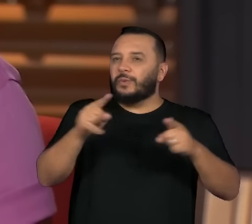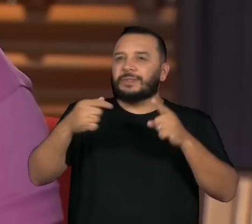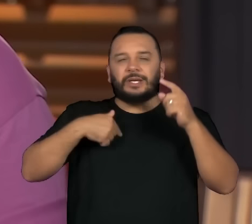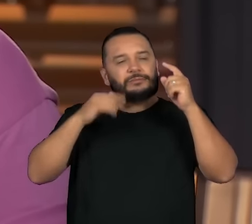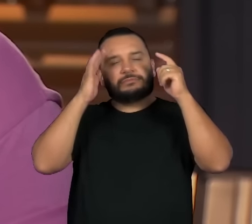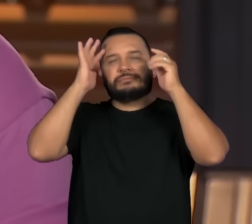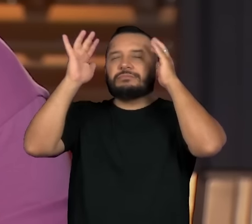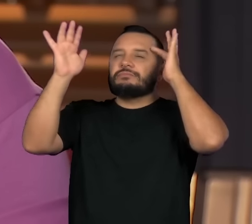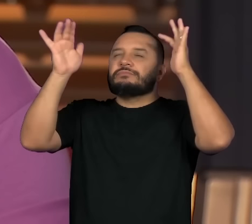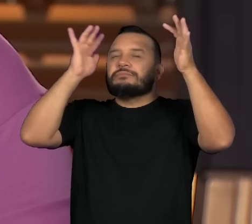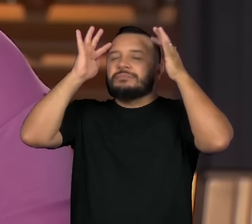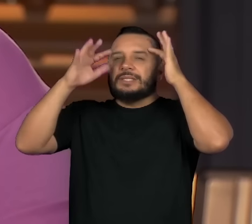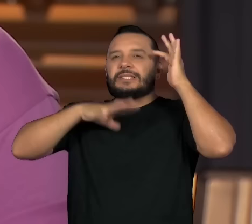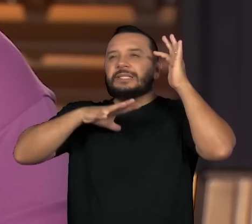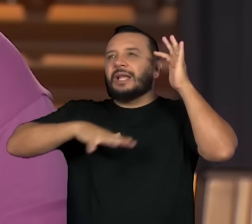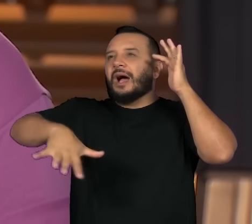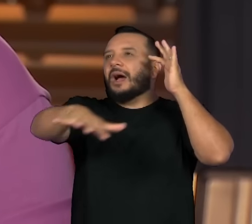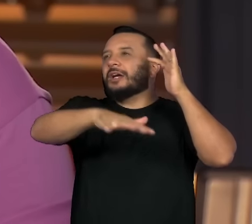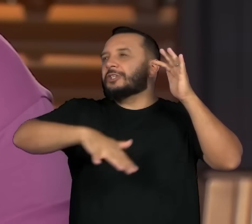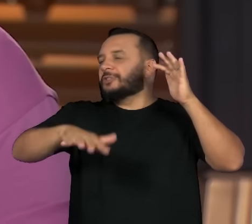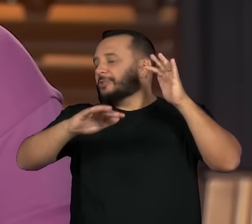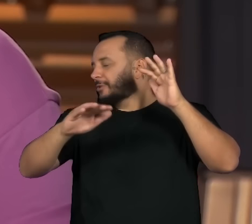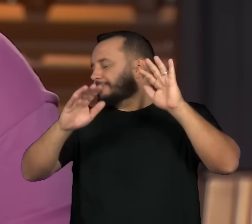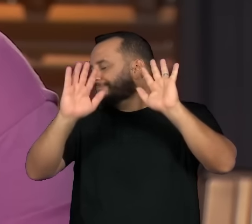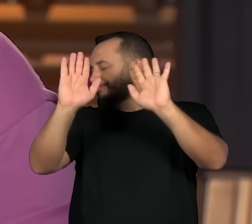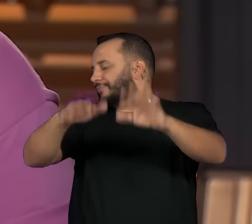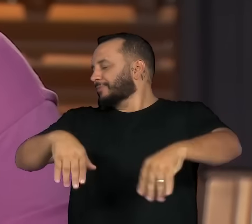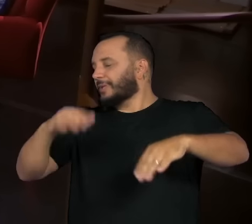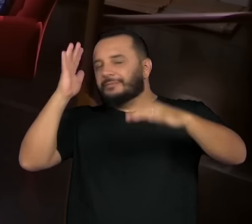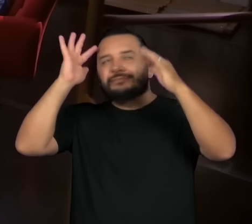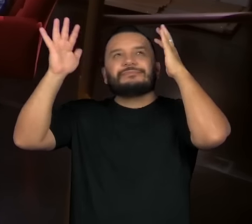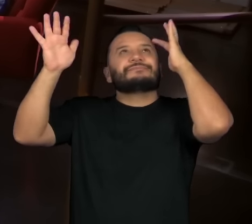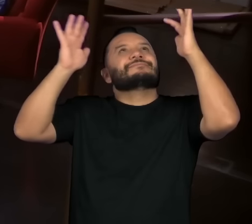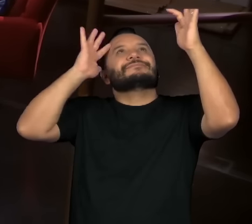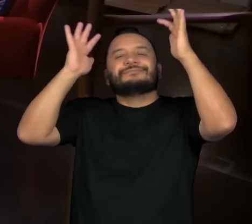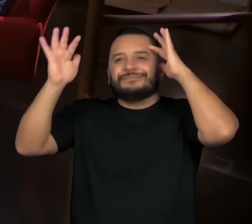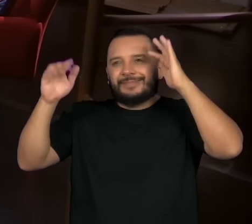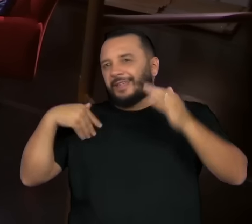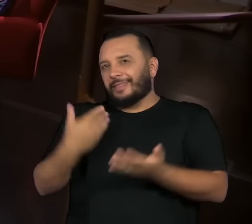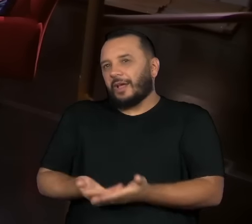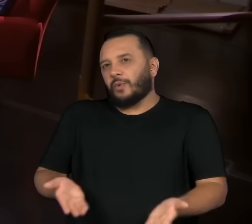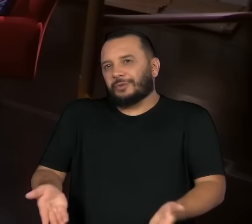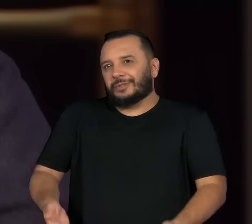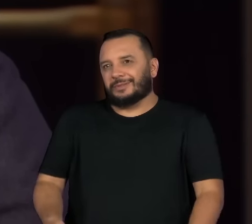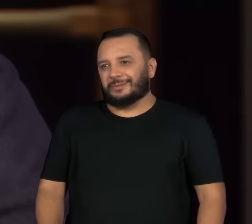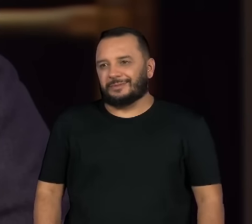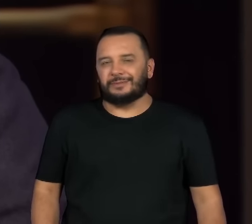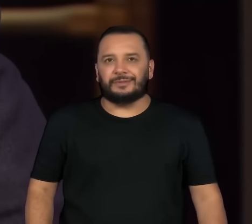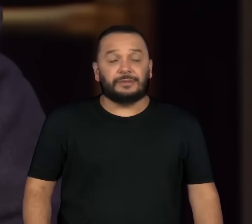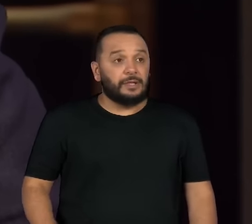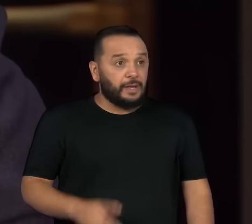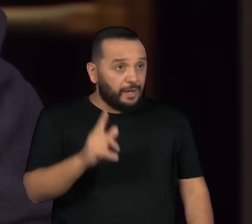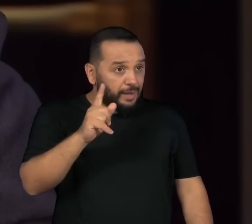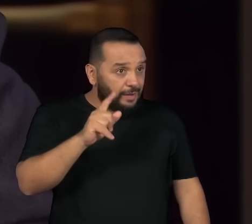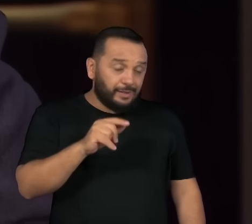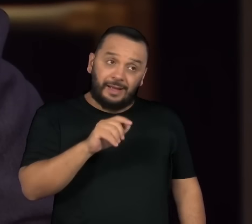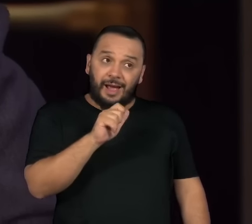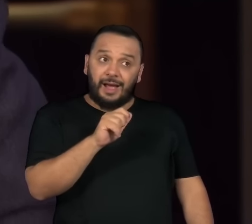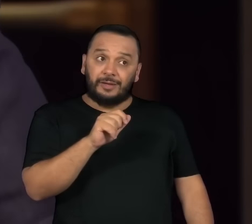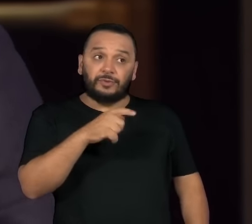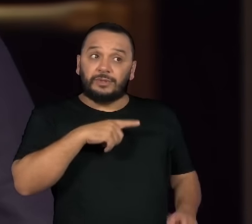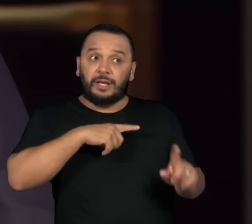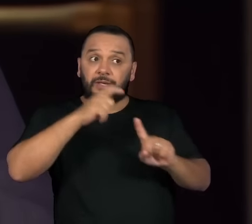assim, Sim. quando eu era adolescente. Sim. E eu acho que eu ainda faço isso até hoje. Eles são inspirados em pessoas reais, alguém